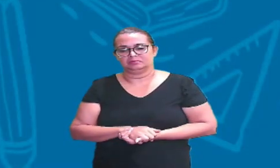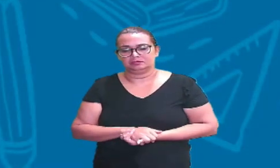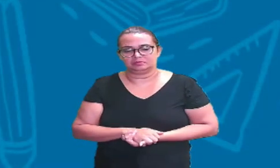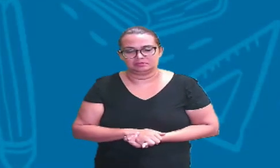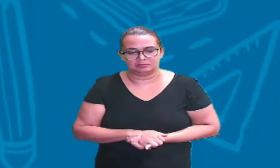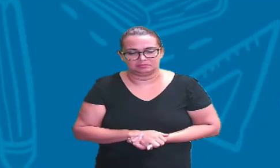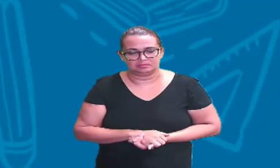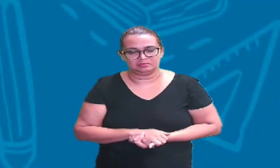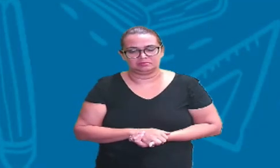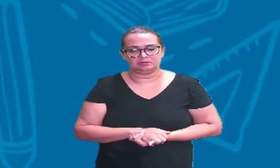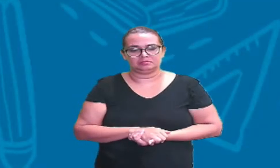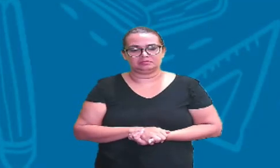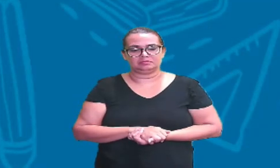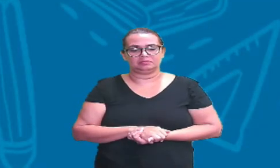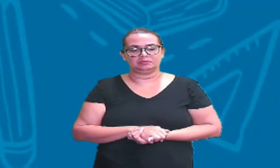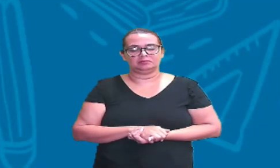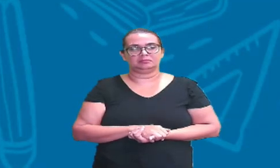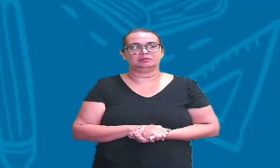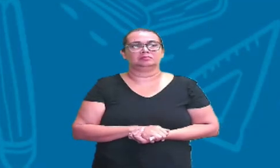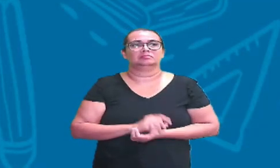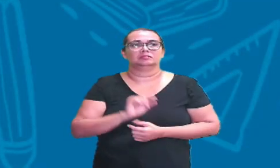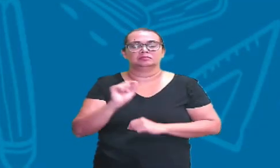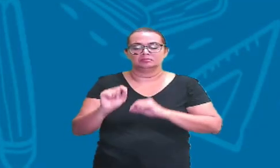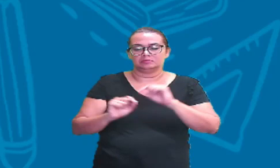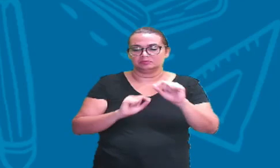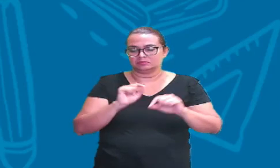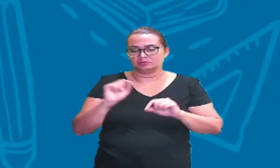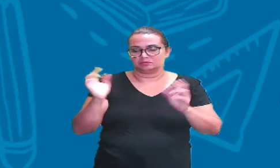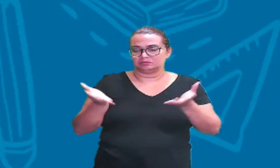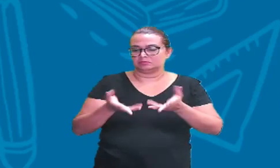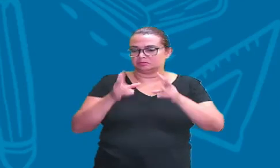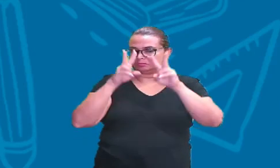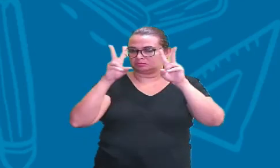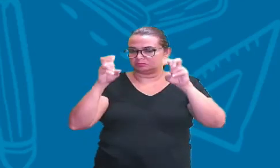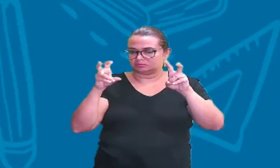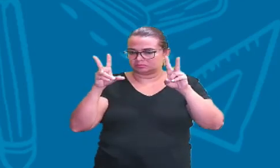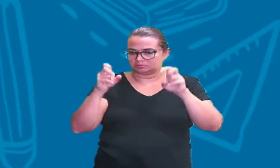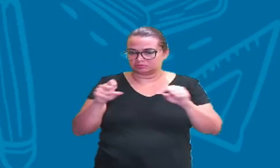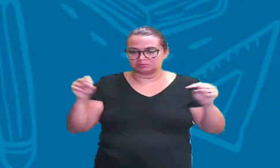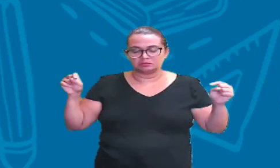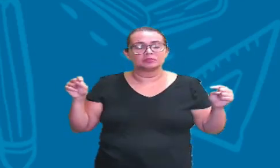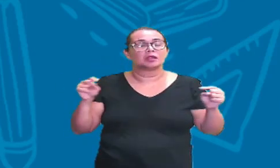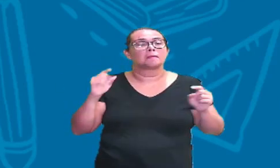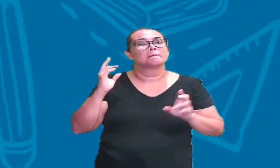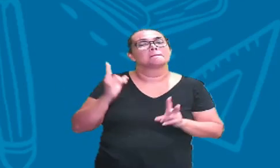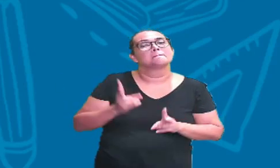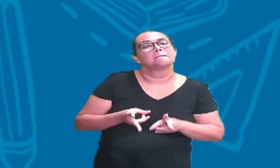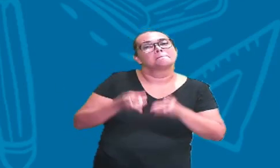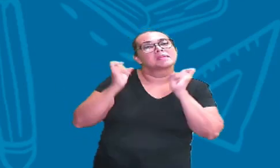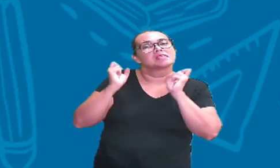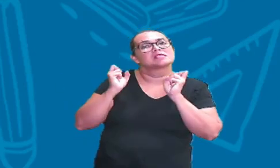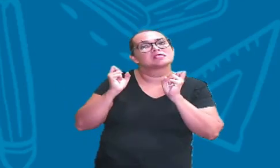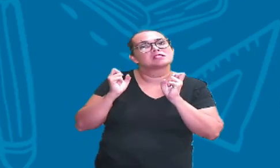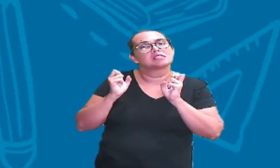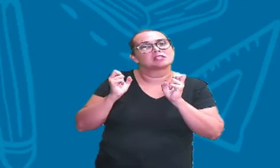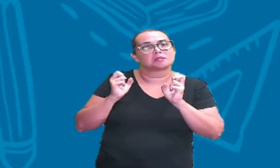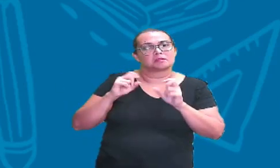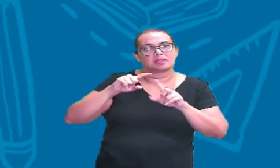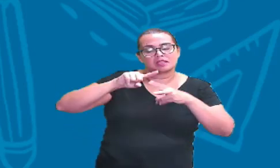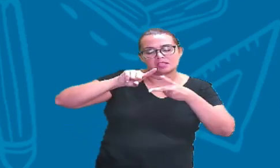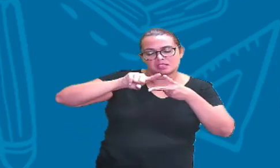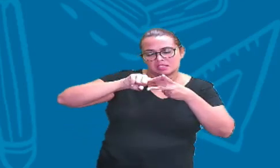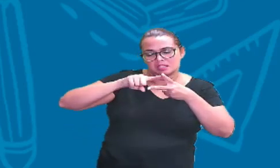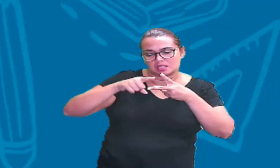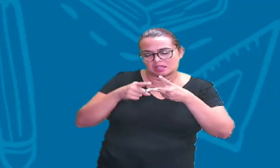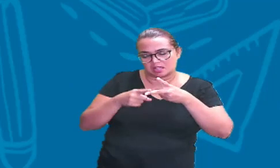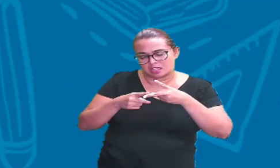aqui, nosso assunto será identificação e relação dos ângulos formados por duas